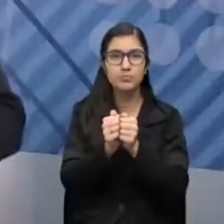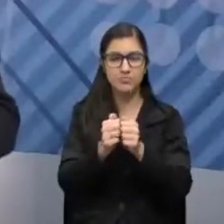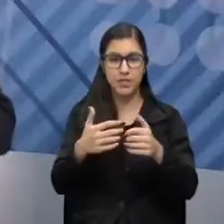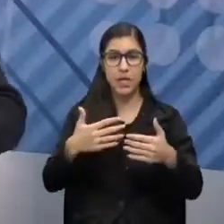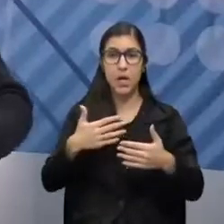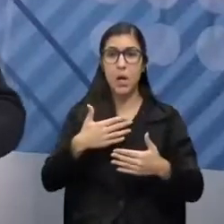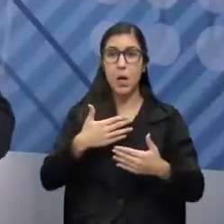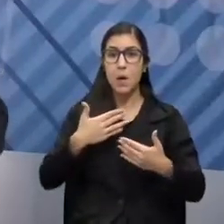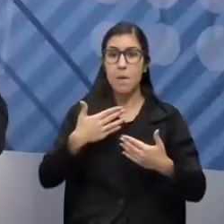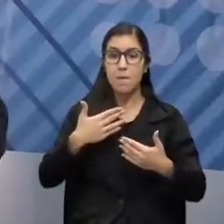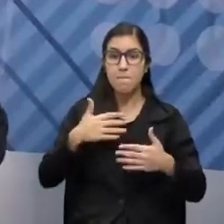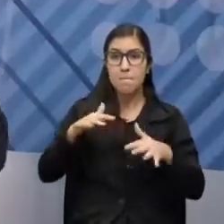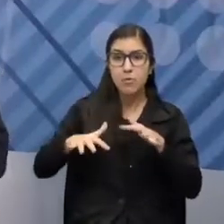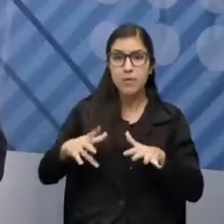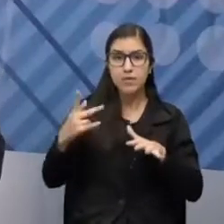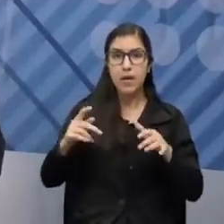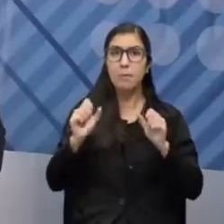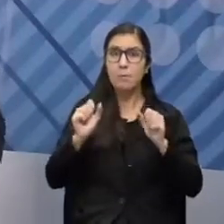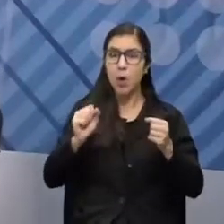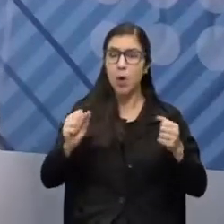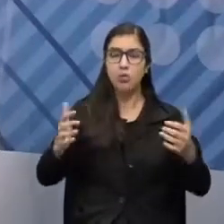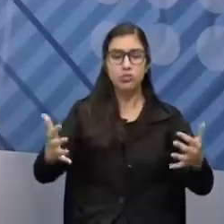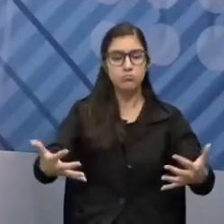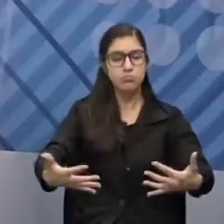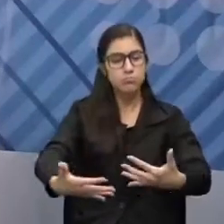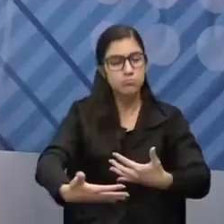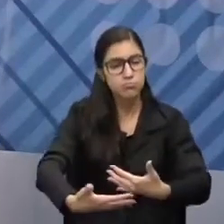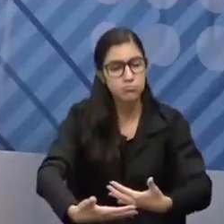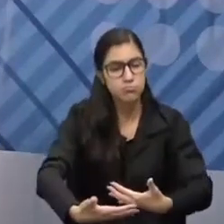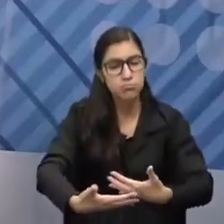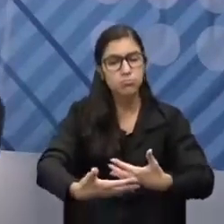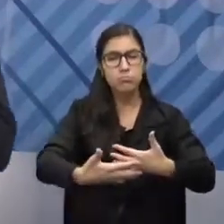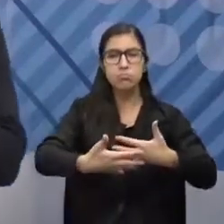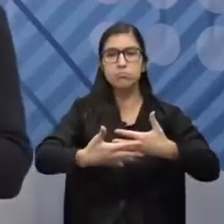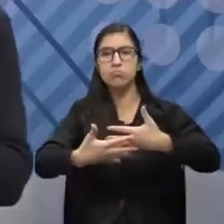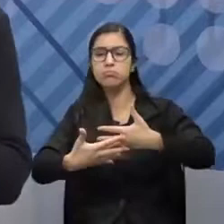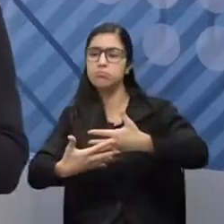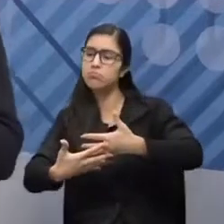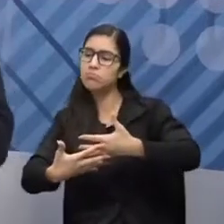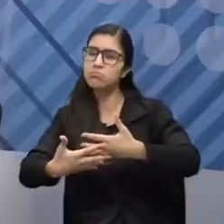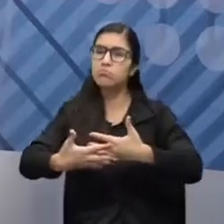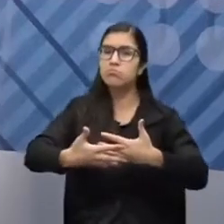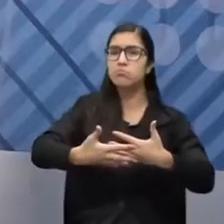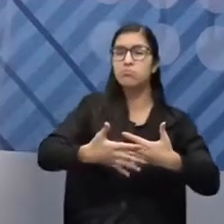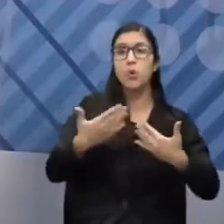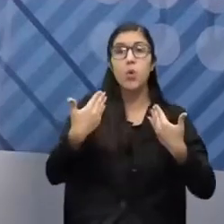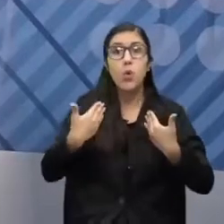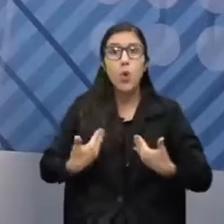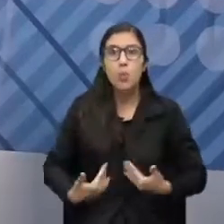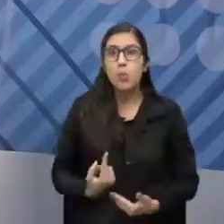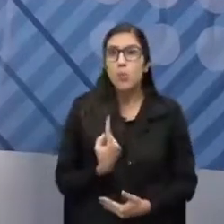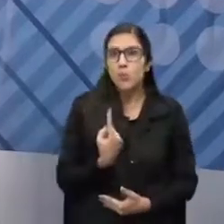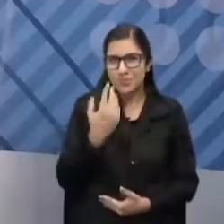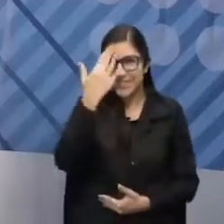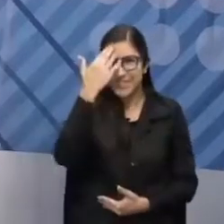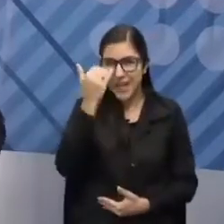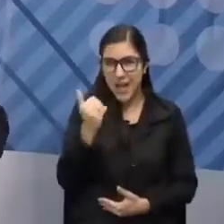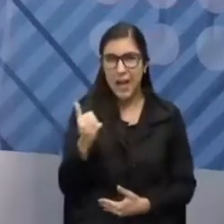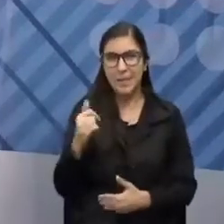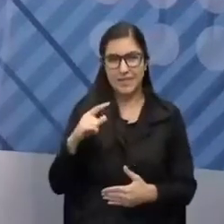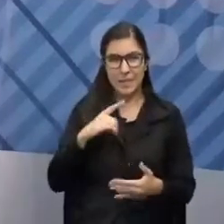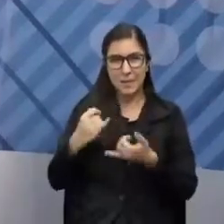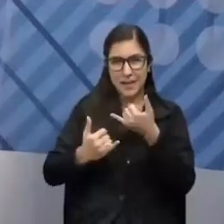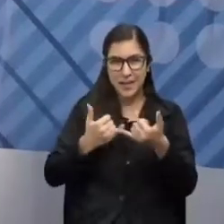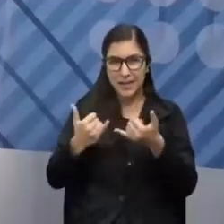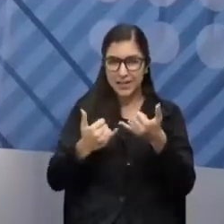aquele movimento que ela está com a criança, ela pode até fazer movimentos assim, como se fosse um próprio corpo. Sabe o serra-serra do papai,